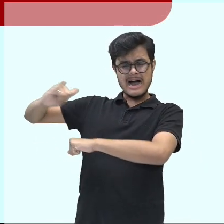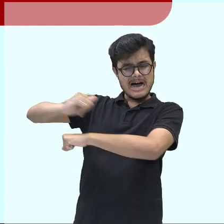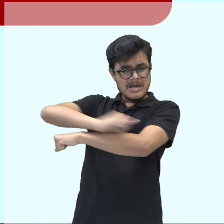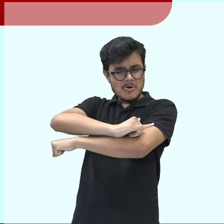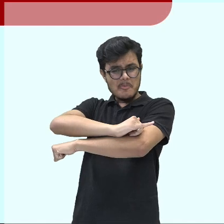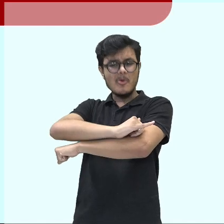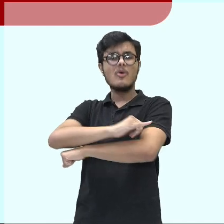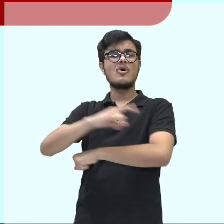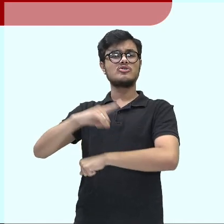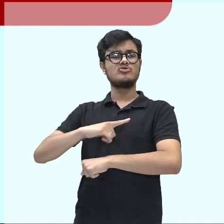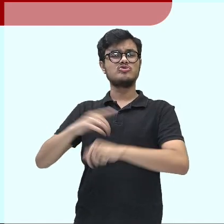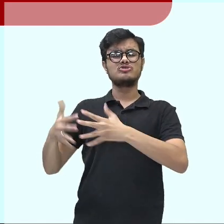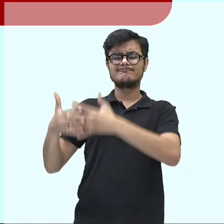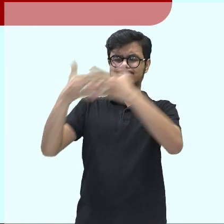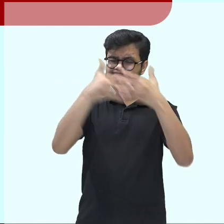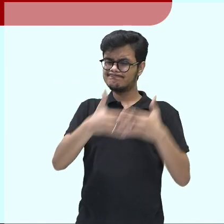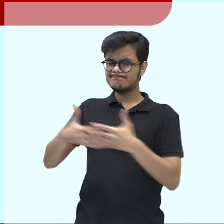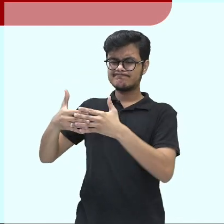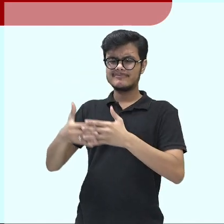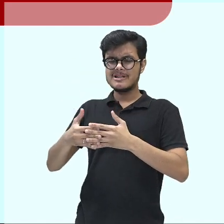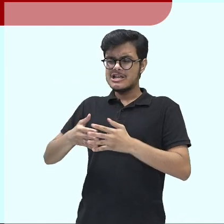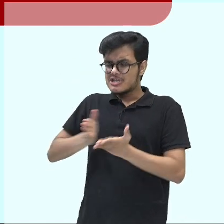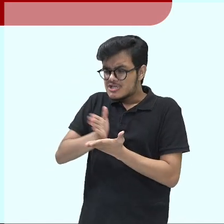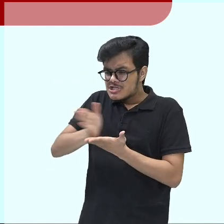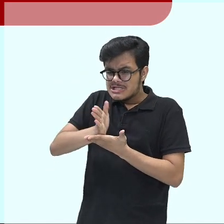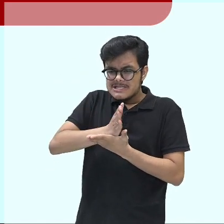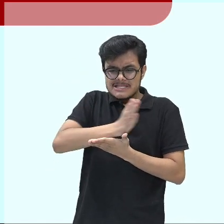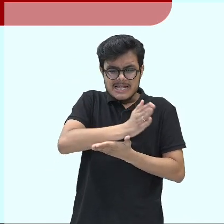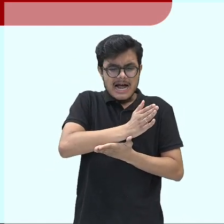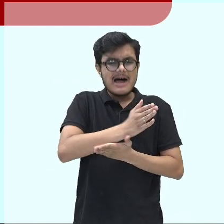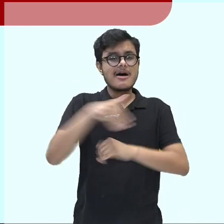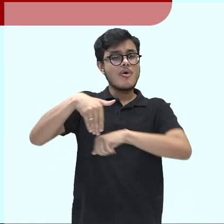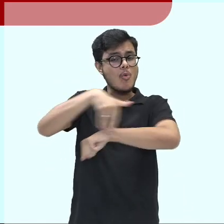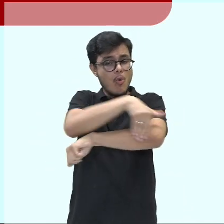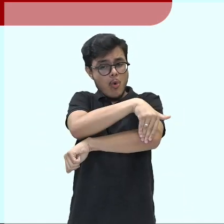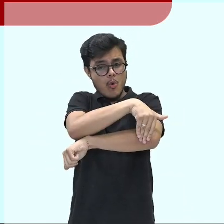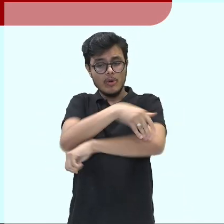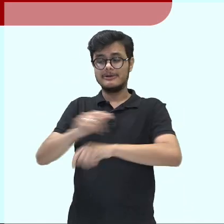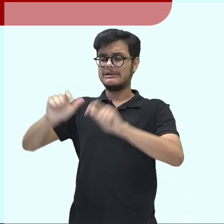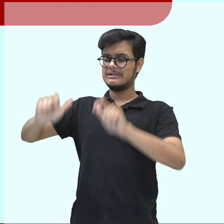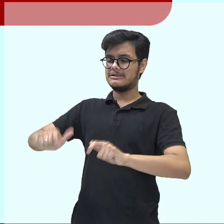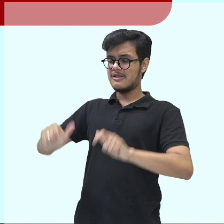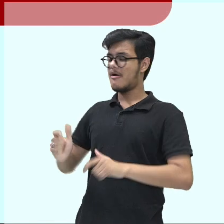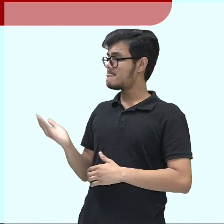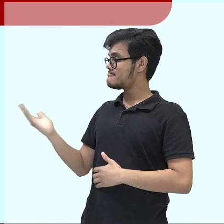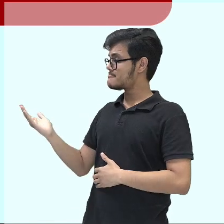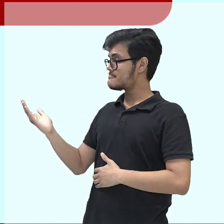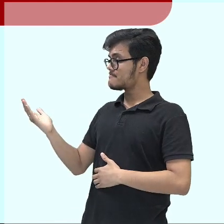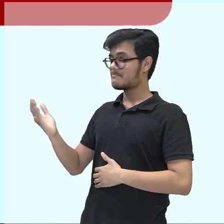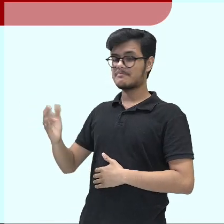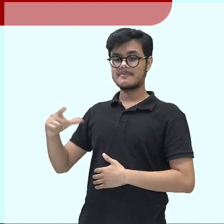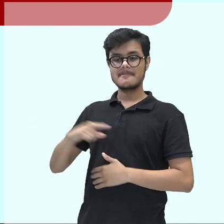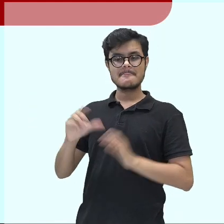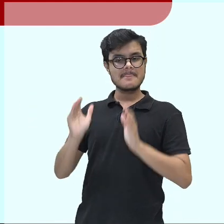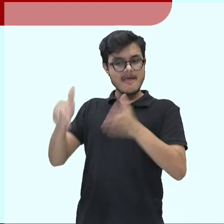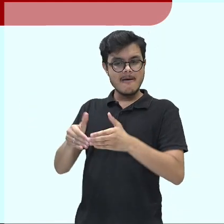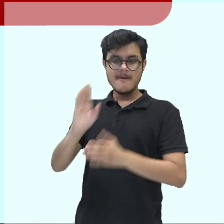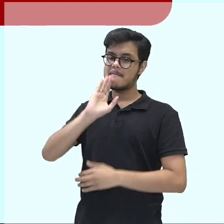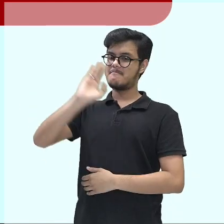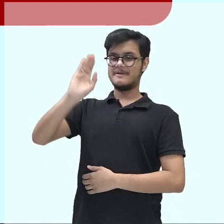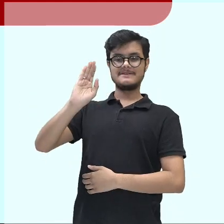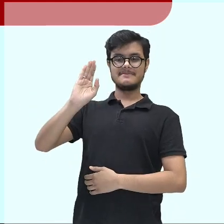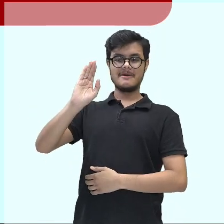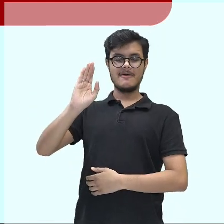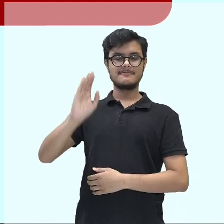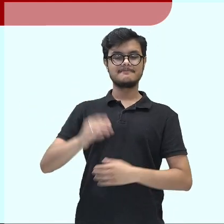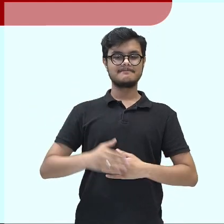as rodovias que estão ali nessas regiões, nessa região, né? Na região concentrada, que abrange